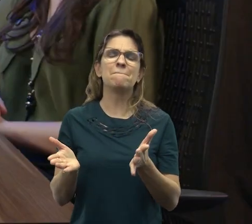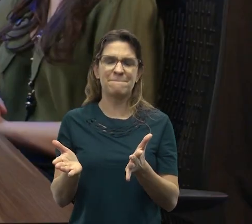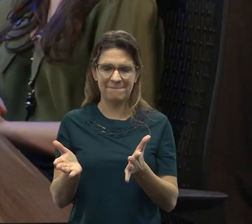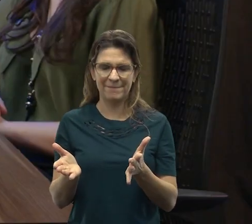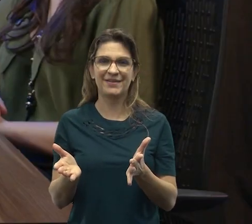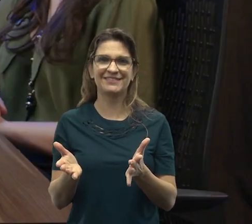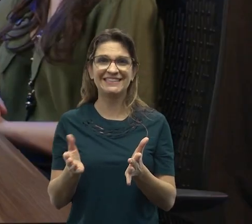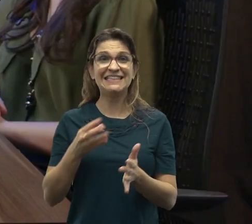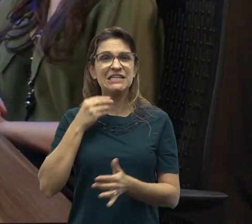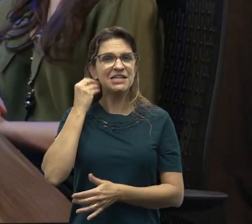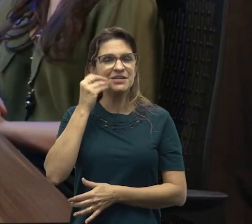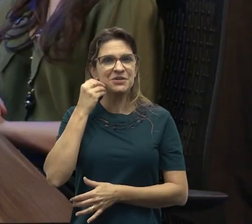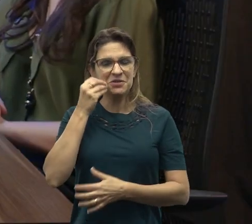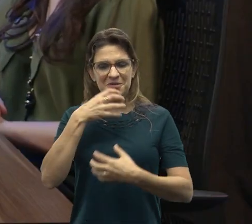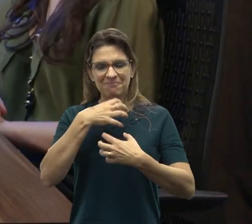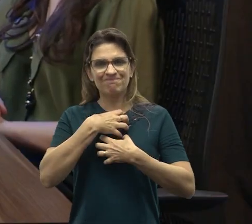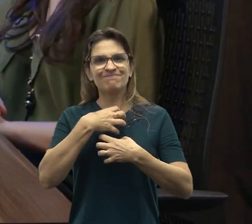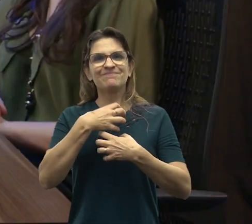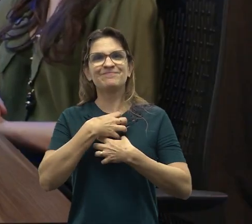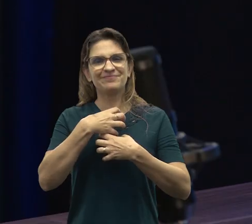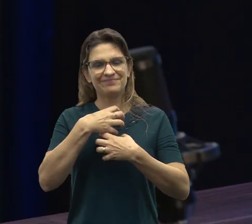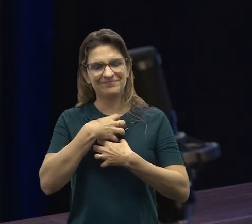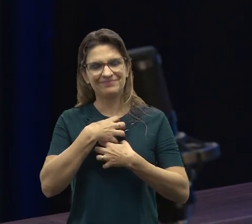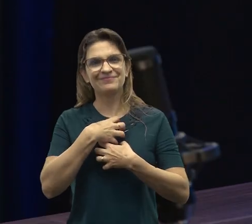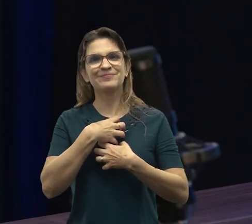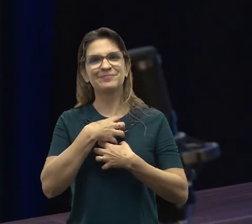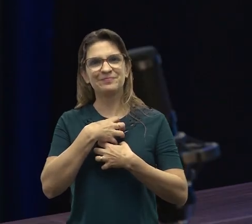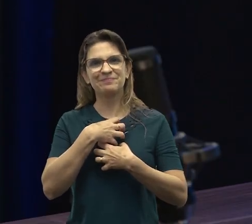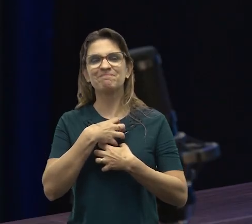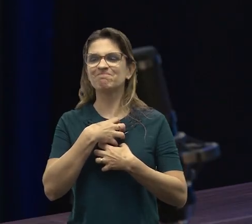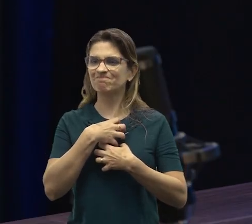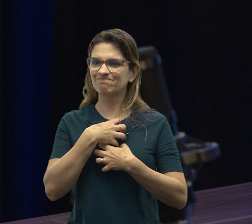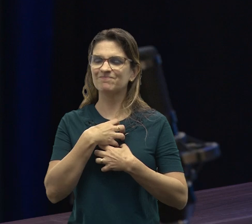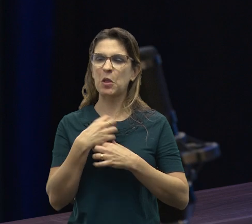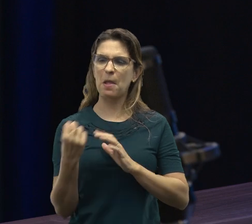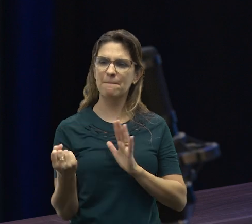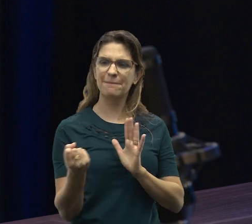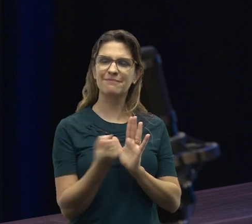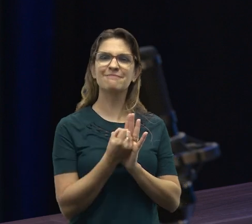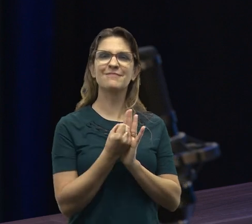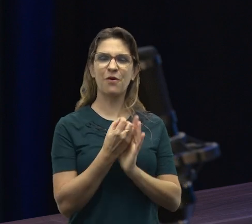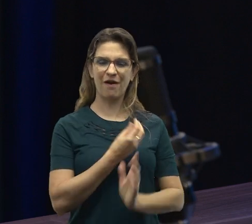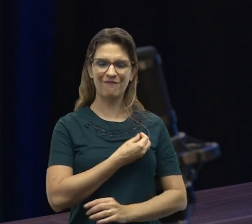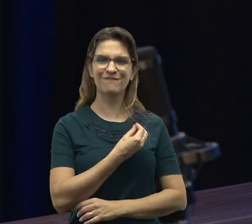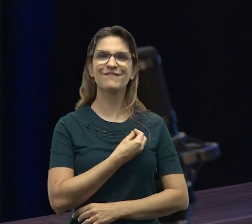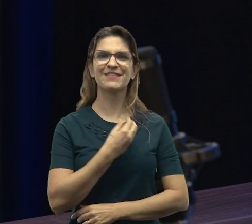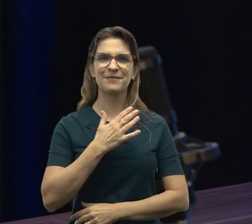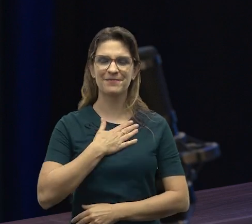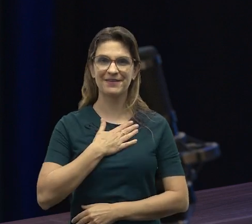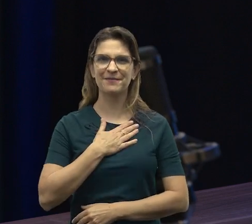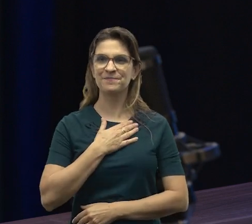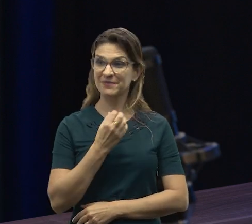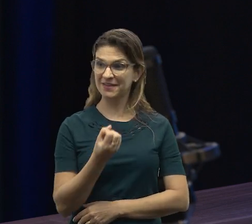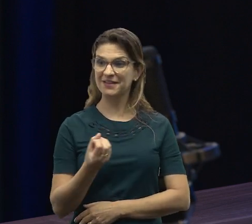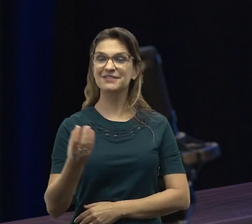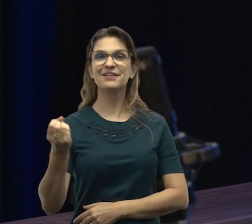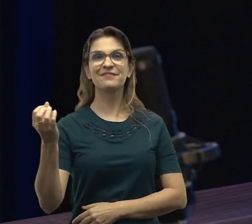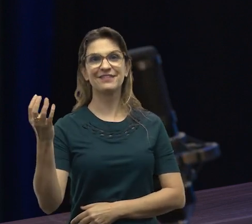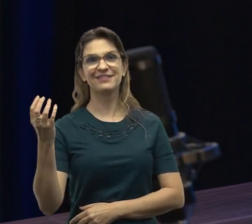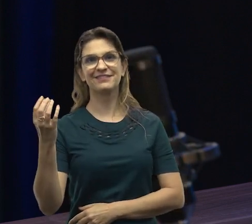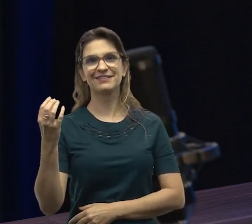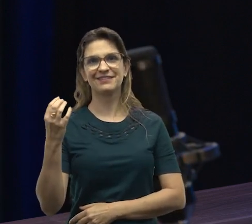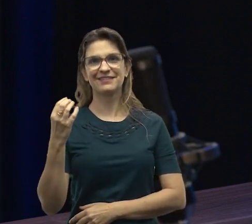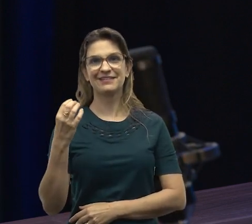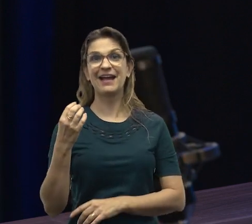experiência que, olha, uma coisa que me marcou muito. Essa viagem, vale lembrar que nós pagamos, né?